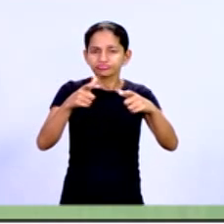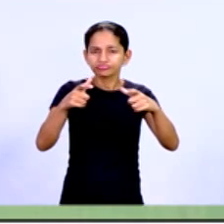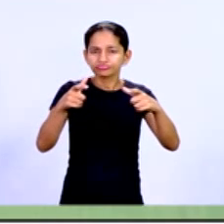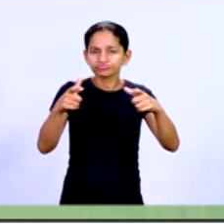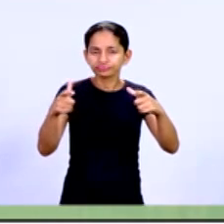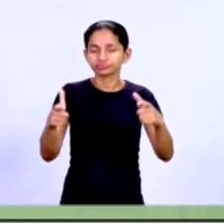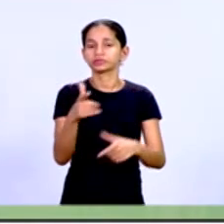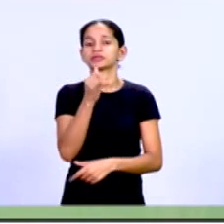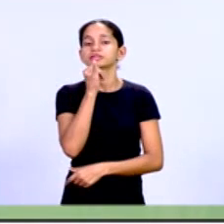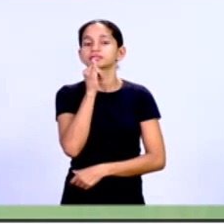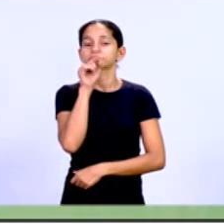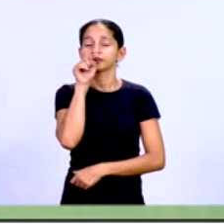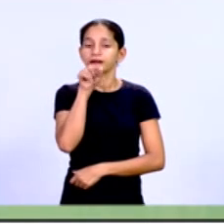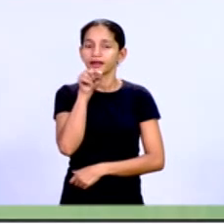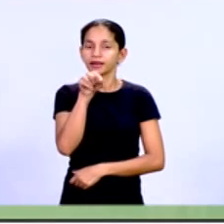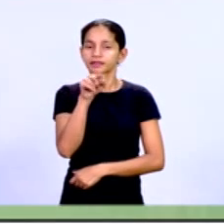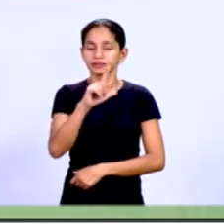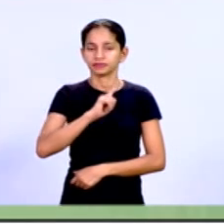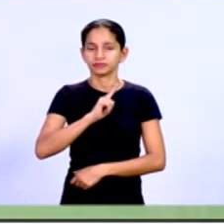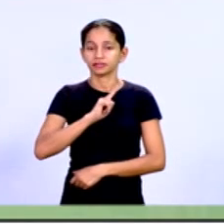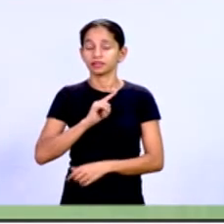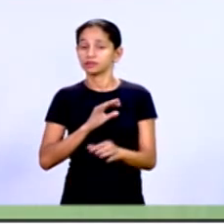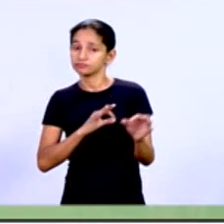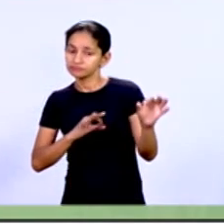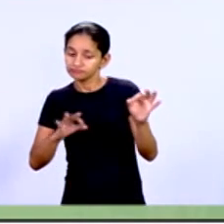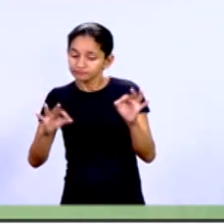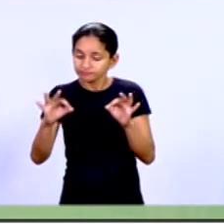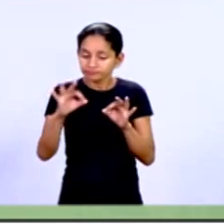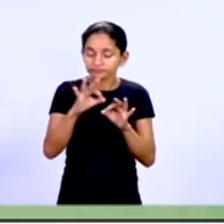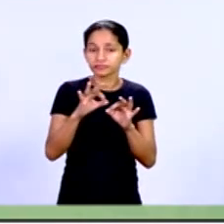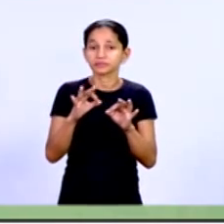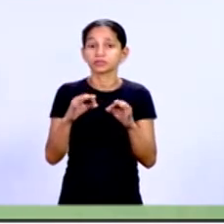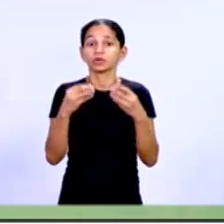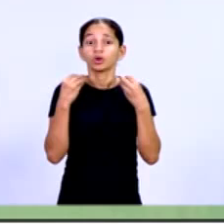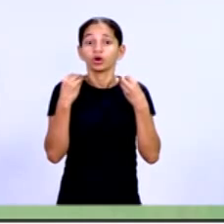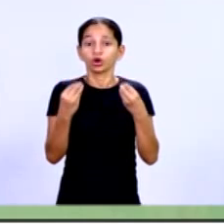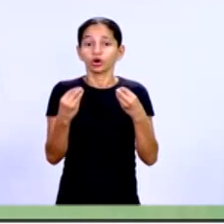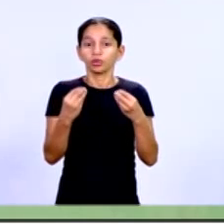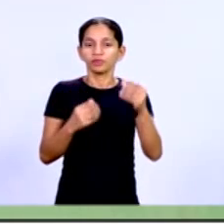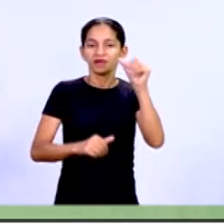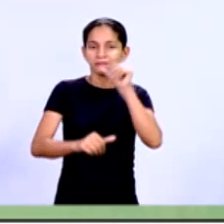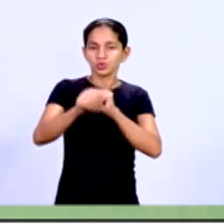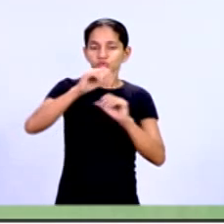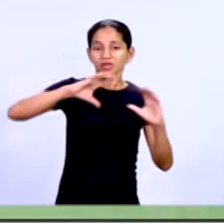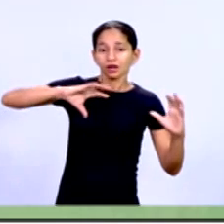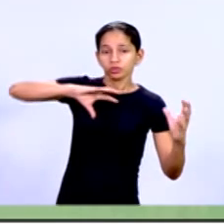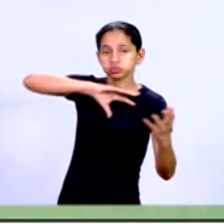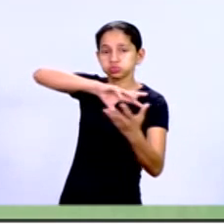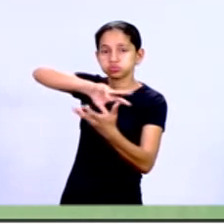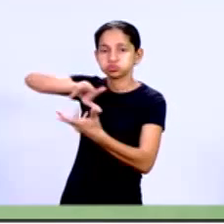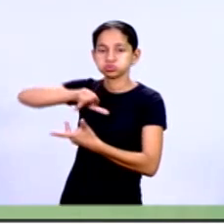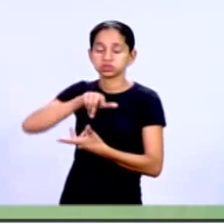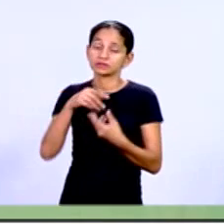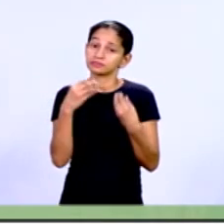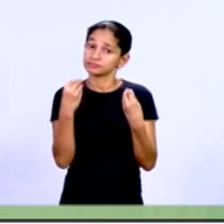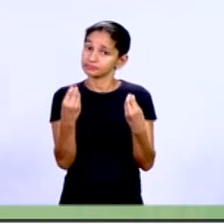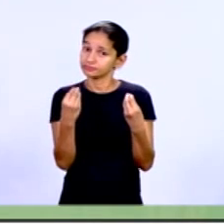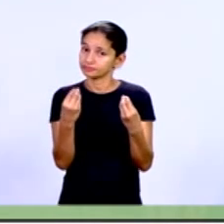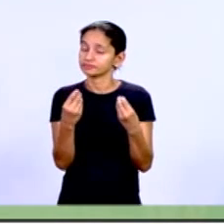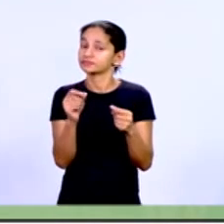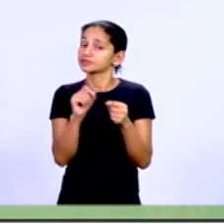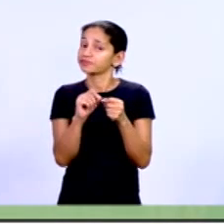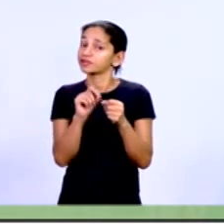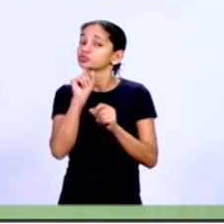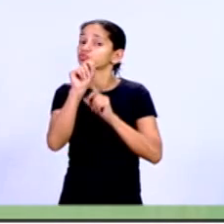acionista brasileiro e se preparar para a globalização dos negócios, a Bovespa concluiu um acordo histórico